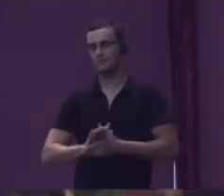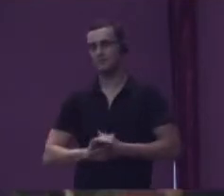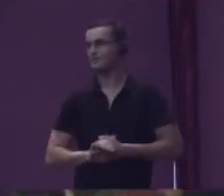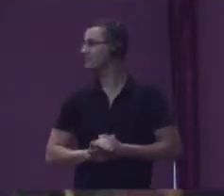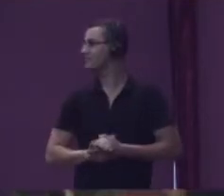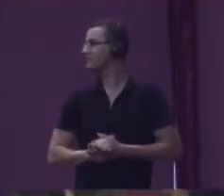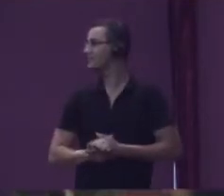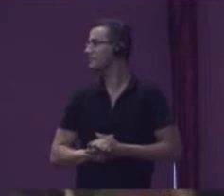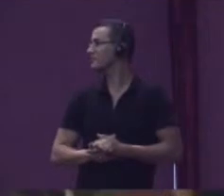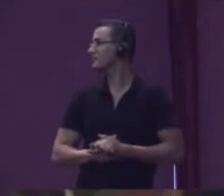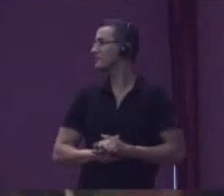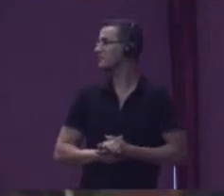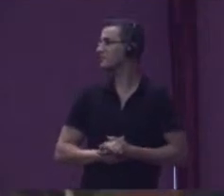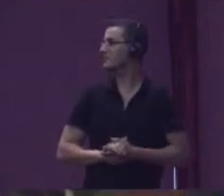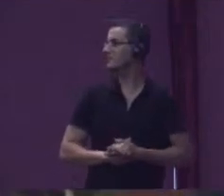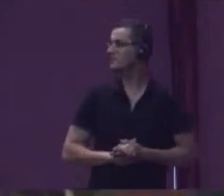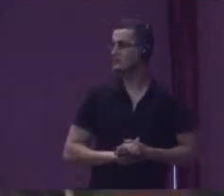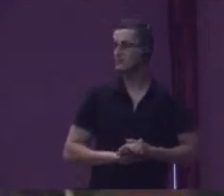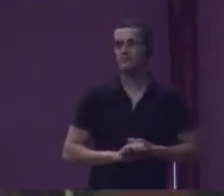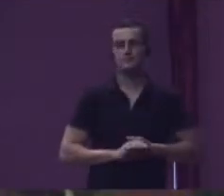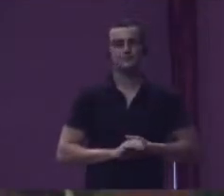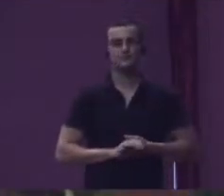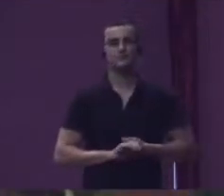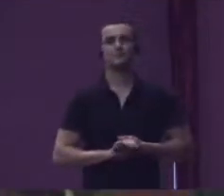Okay. Thank you.